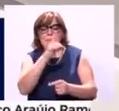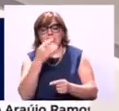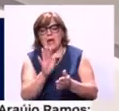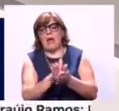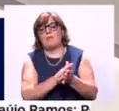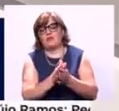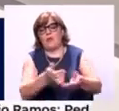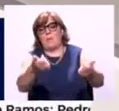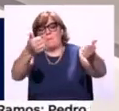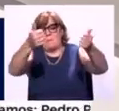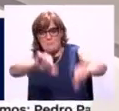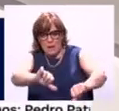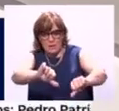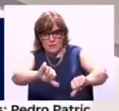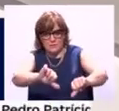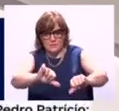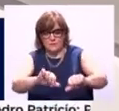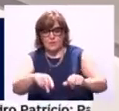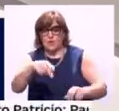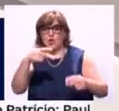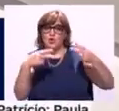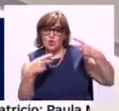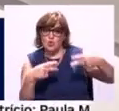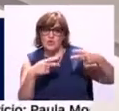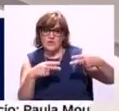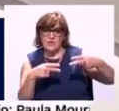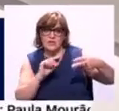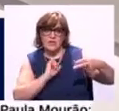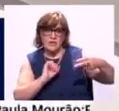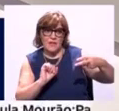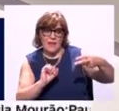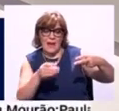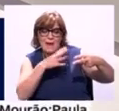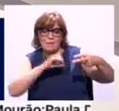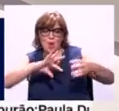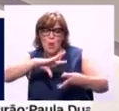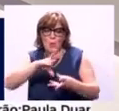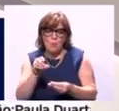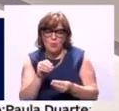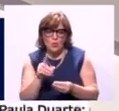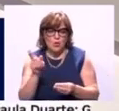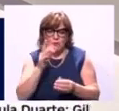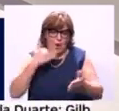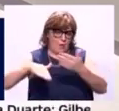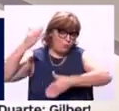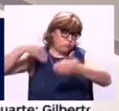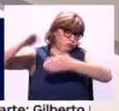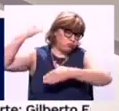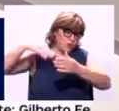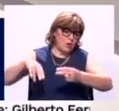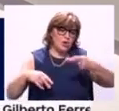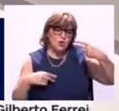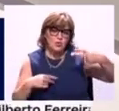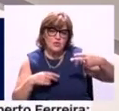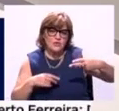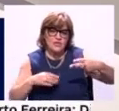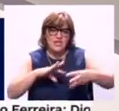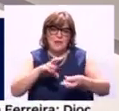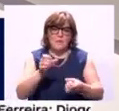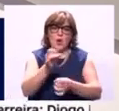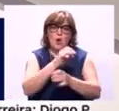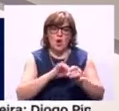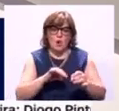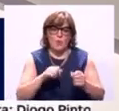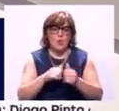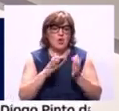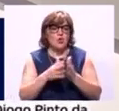aproveitou mal, duas vezes campeão do mundo. Isto não foi há muito tempo. Duas vezes campeão da Europa, fora os nossos